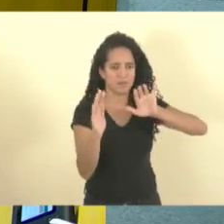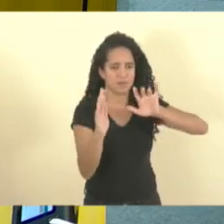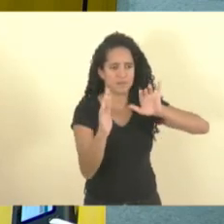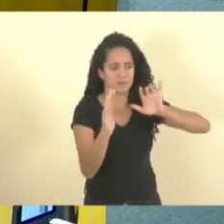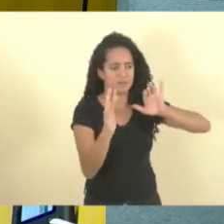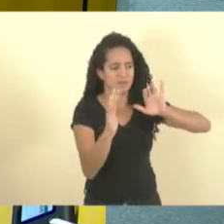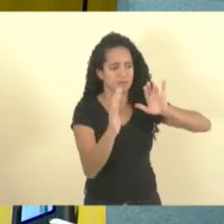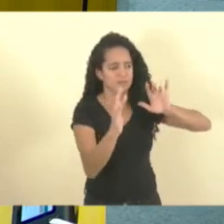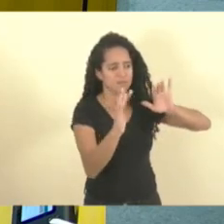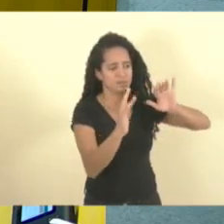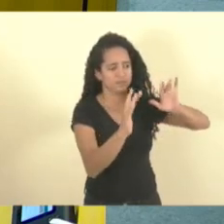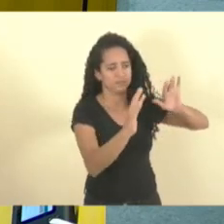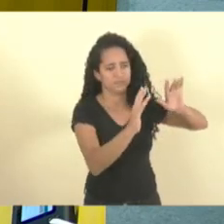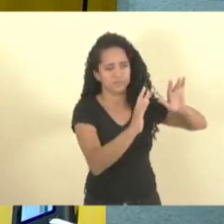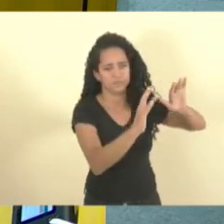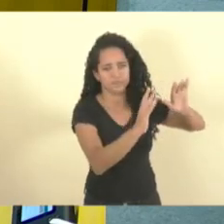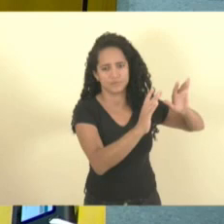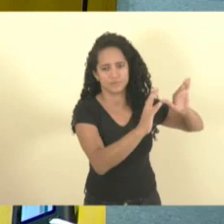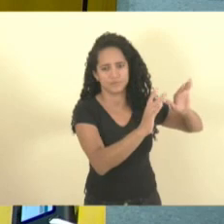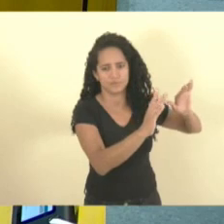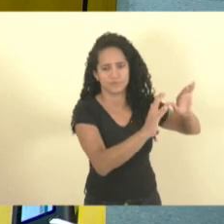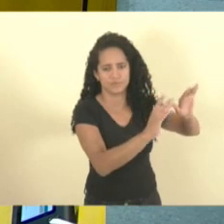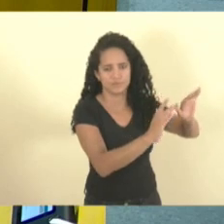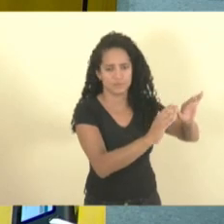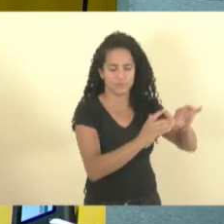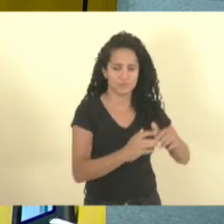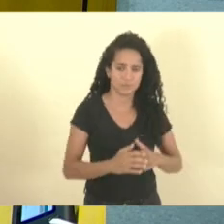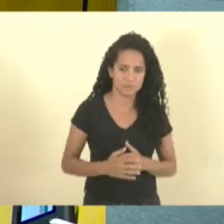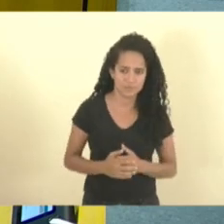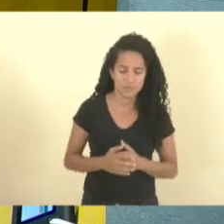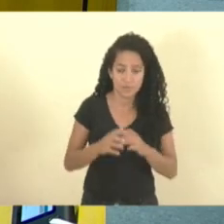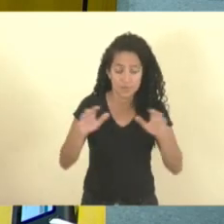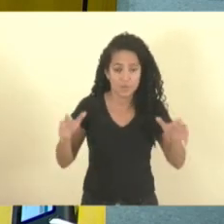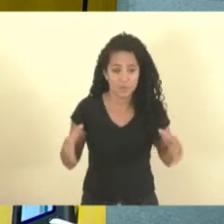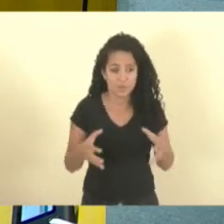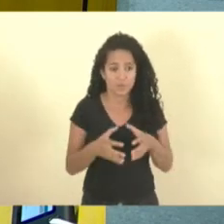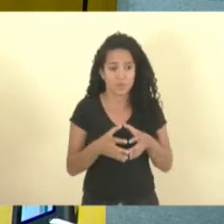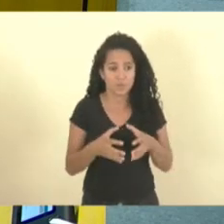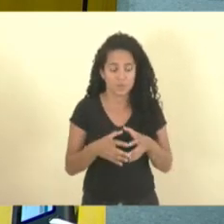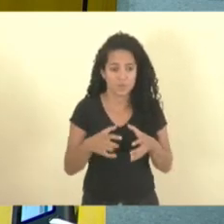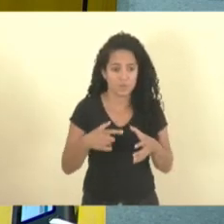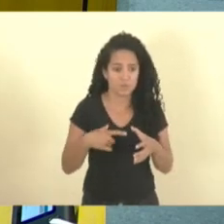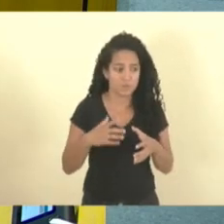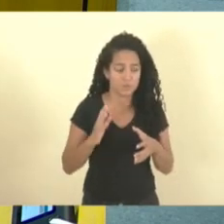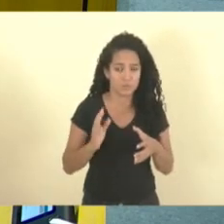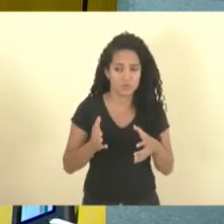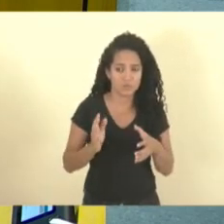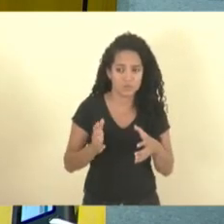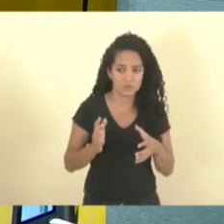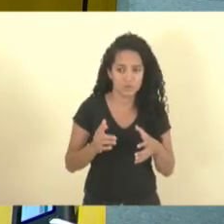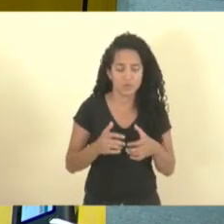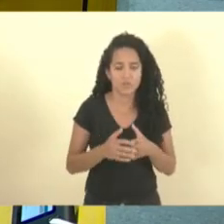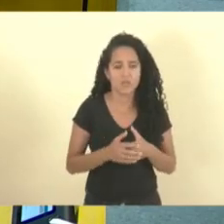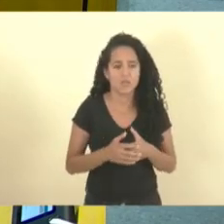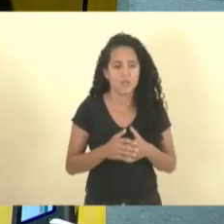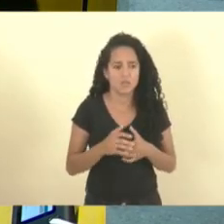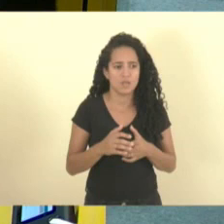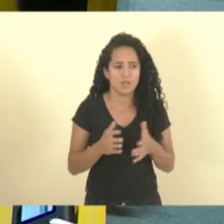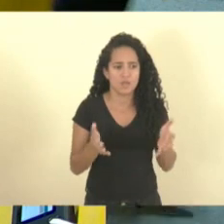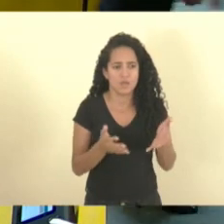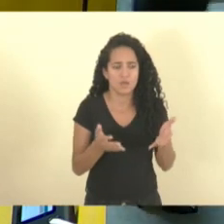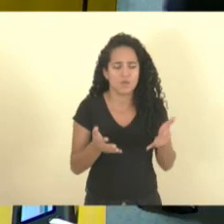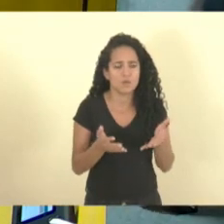Hoje, na ordem do dia, 7 projetos foram aprovados. Três deles tratam de ICMS.